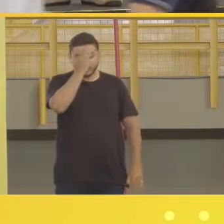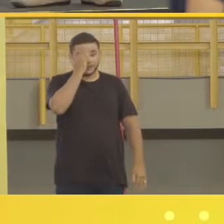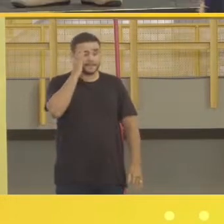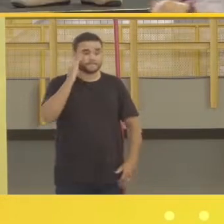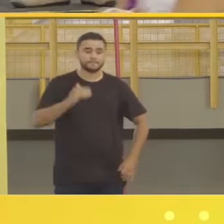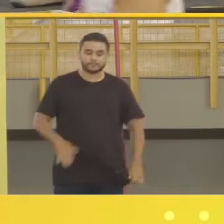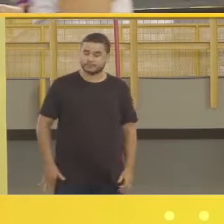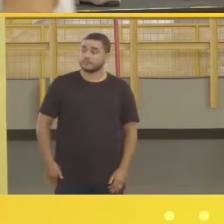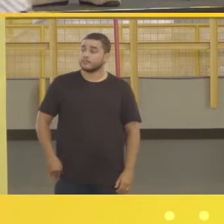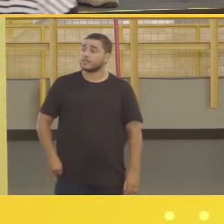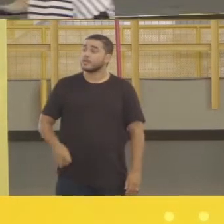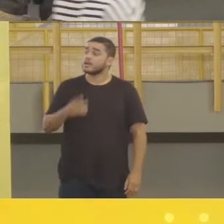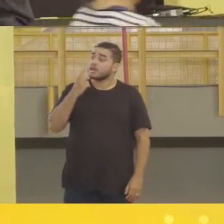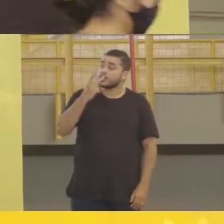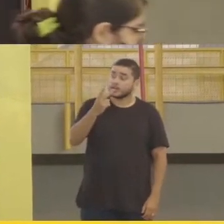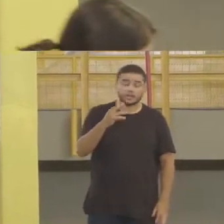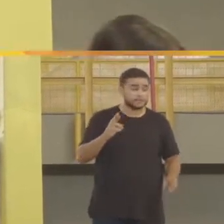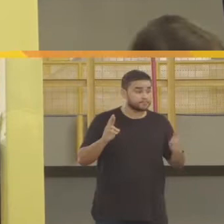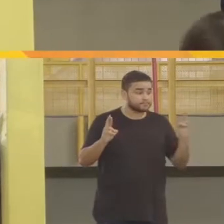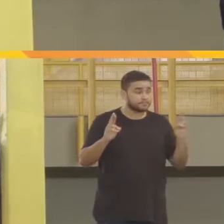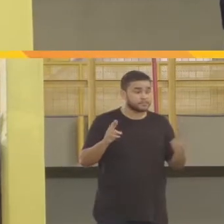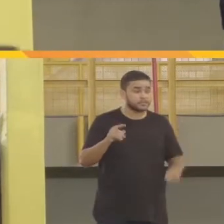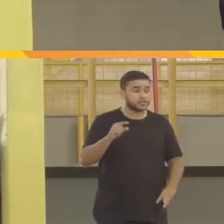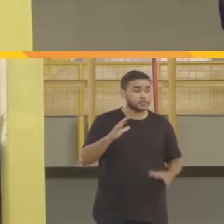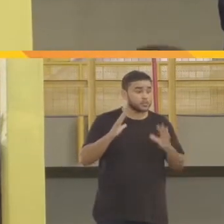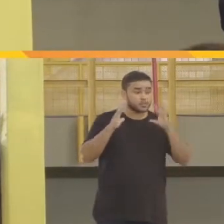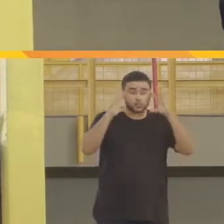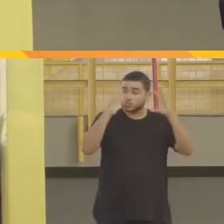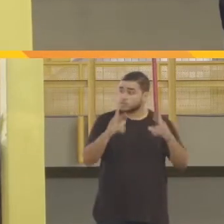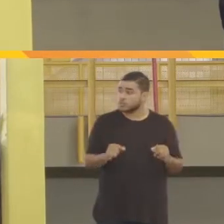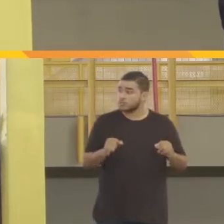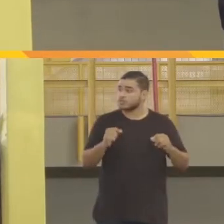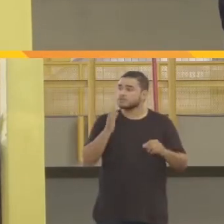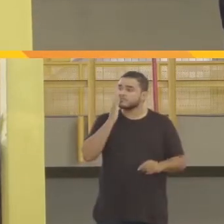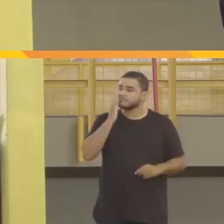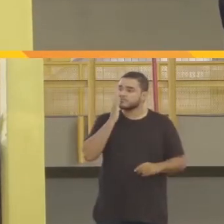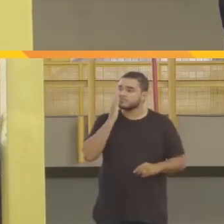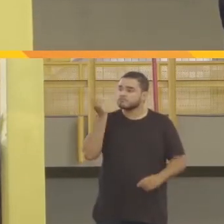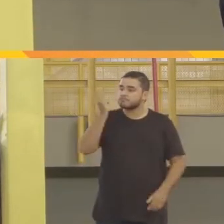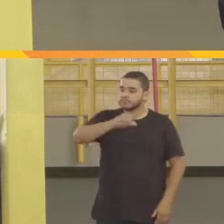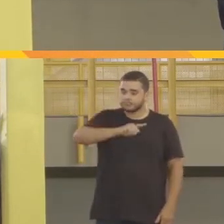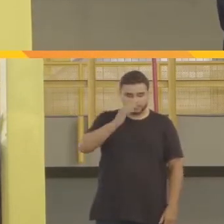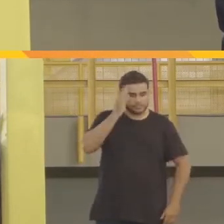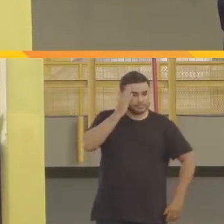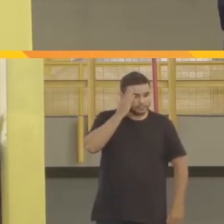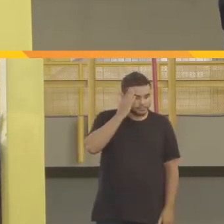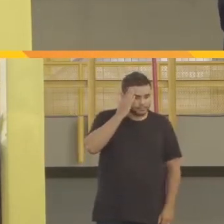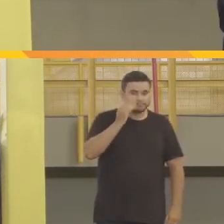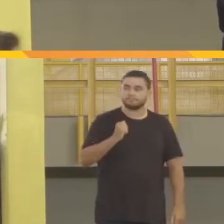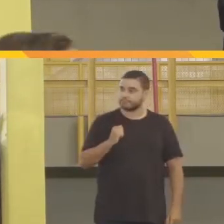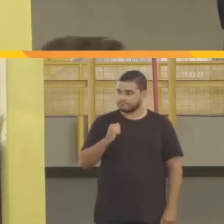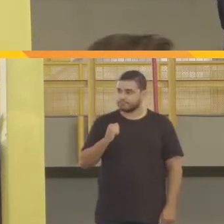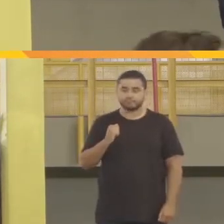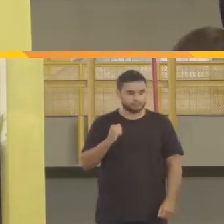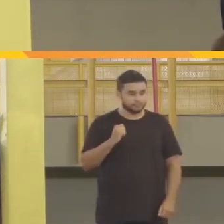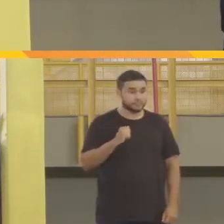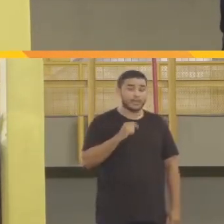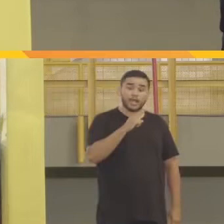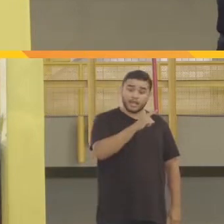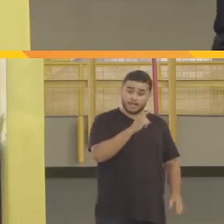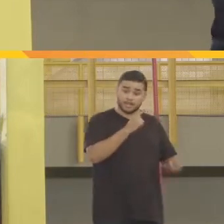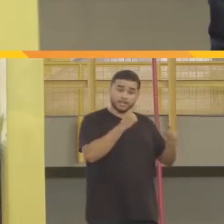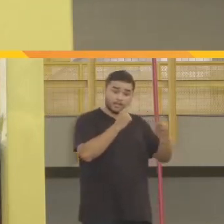Espetaculares. Eu já vejo aprovados aqui em todas as dimensões. Parabéns, tá? Nessa revolução,